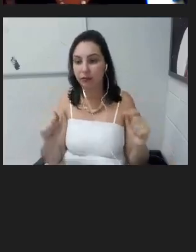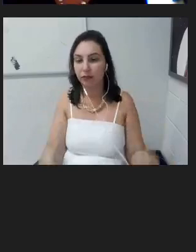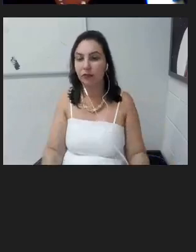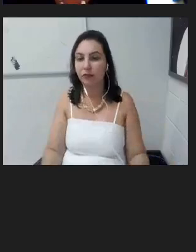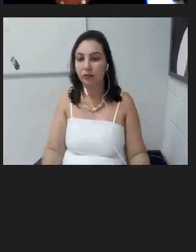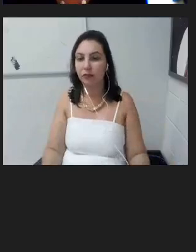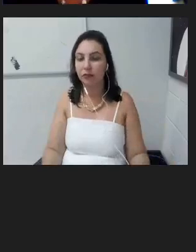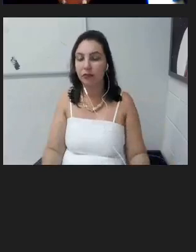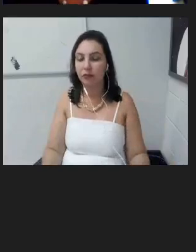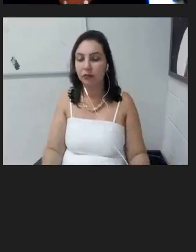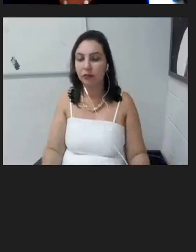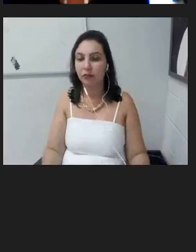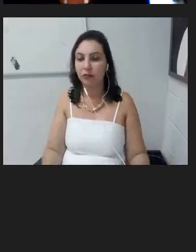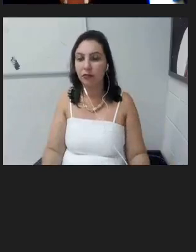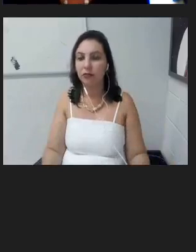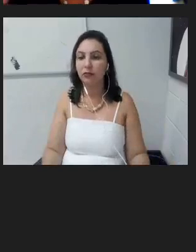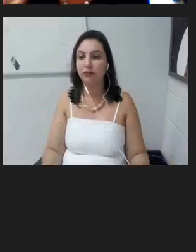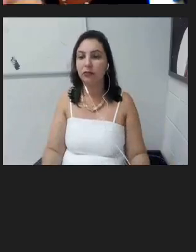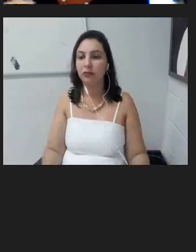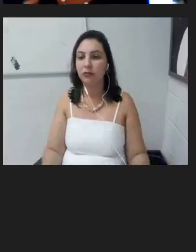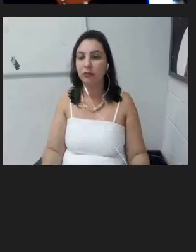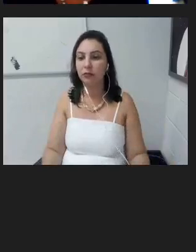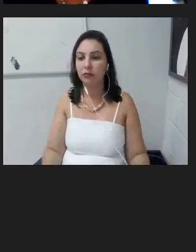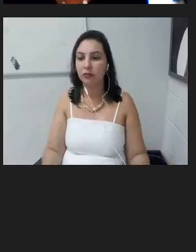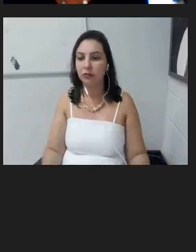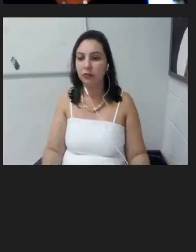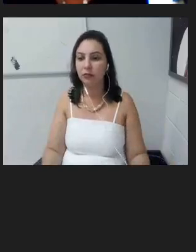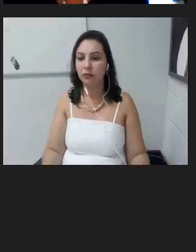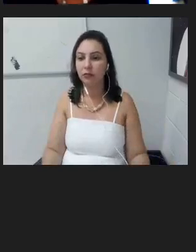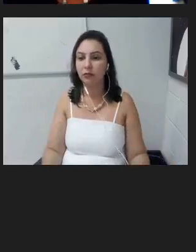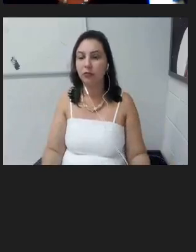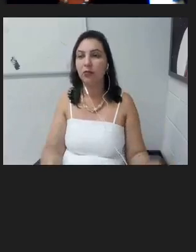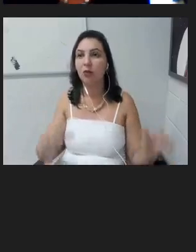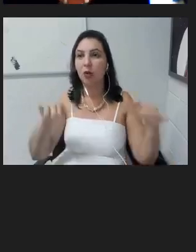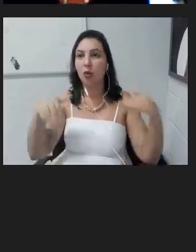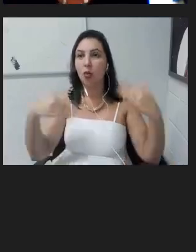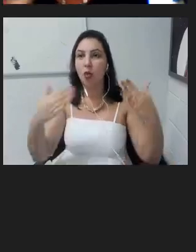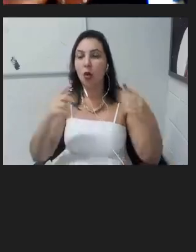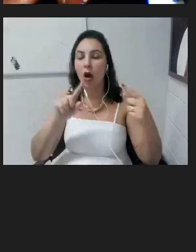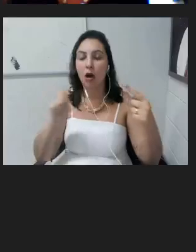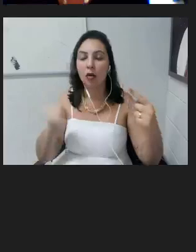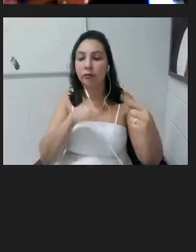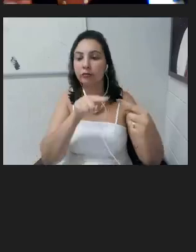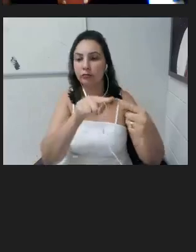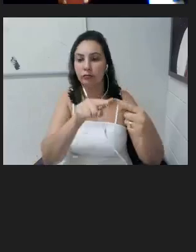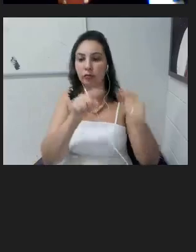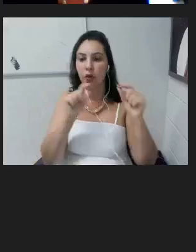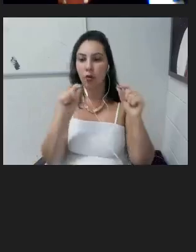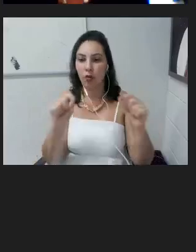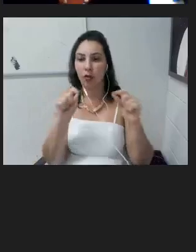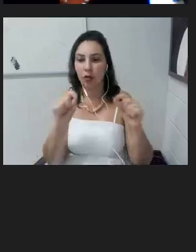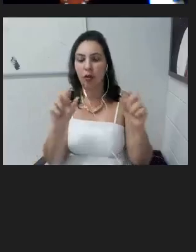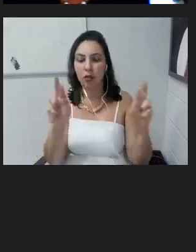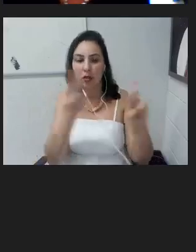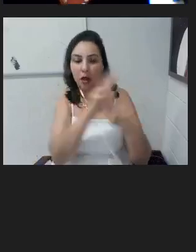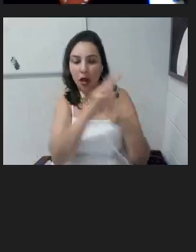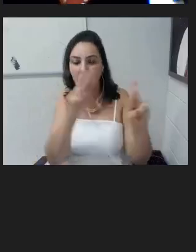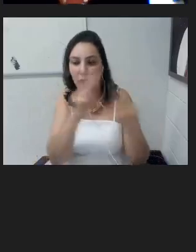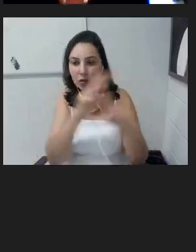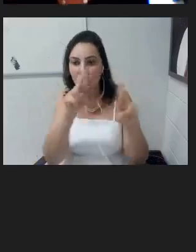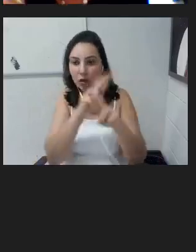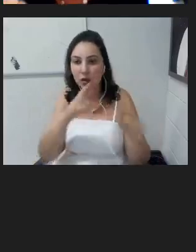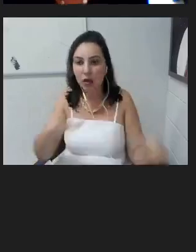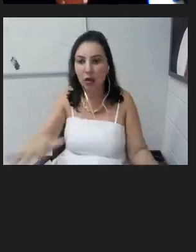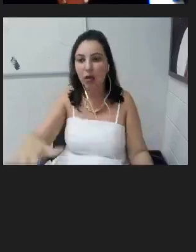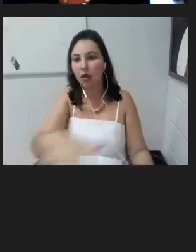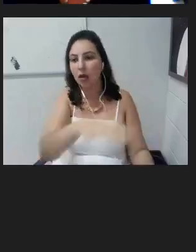olhar quais são as condições objetivas. Então, na dimensão relacional, como que